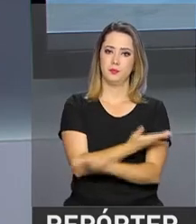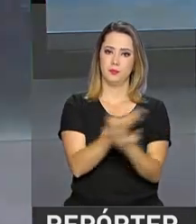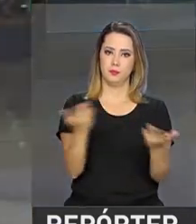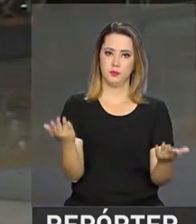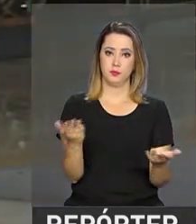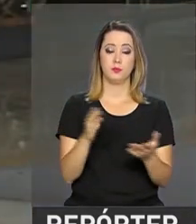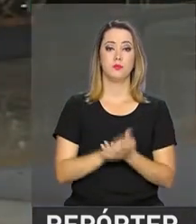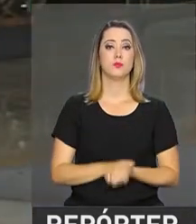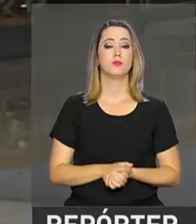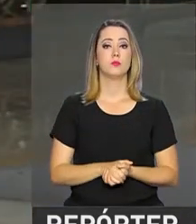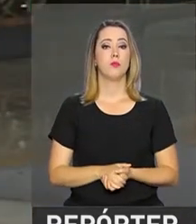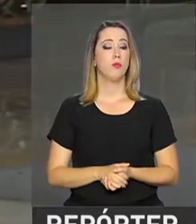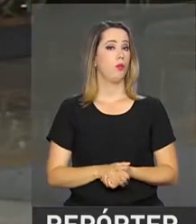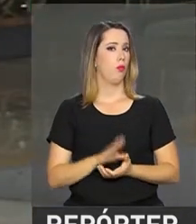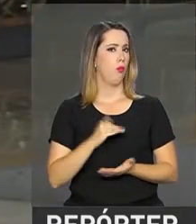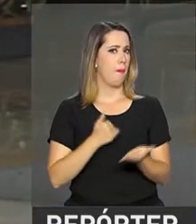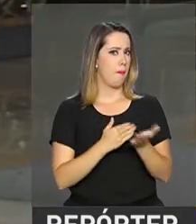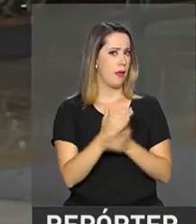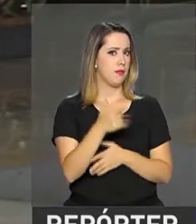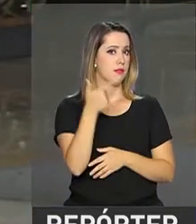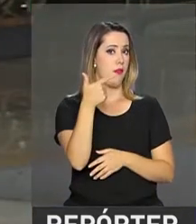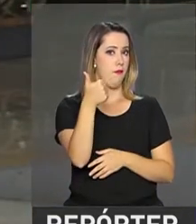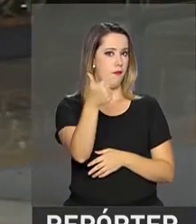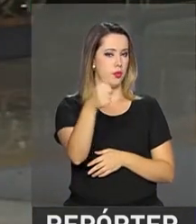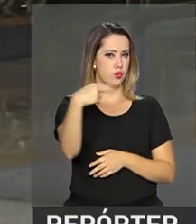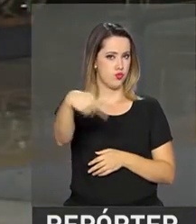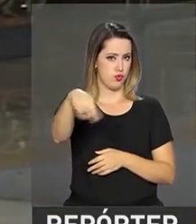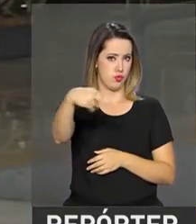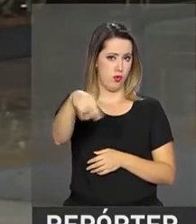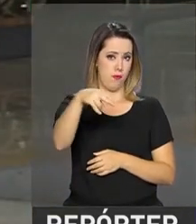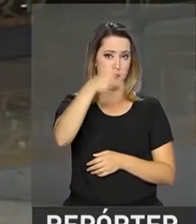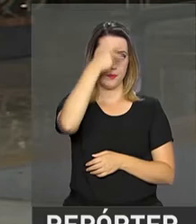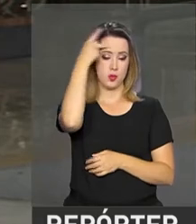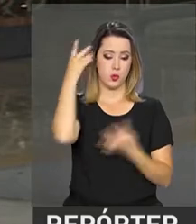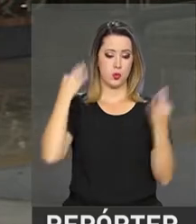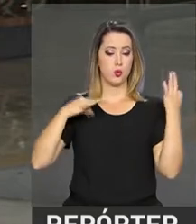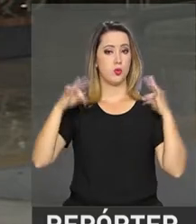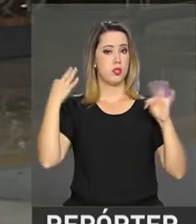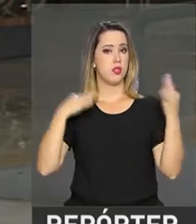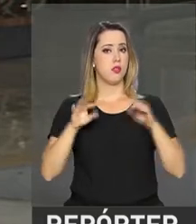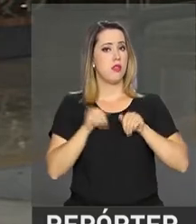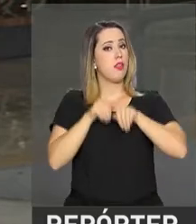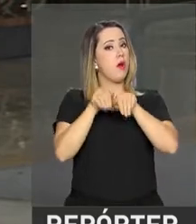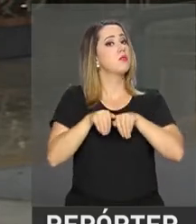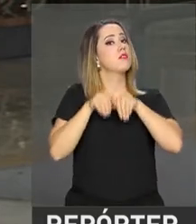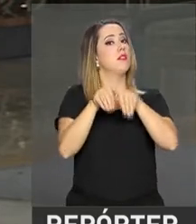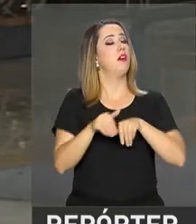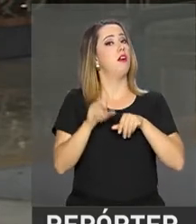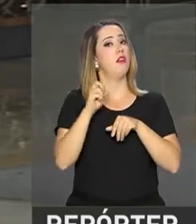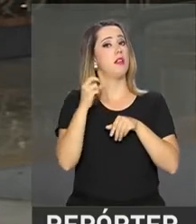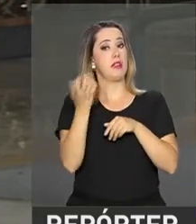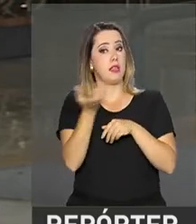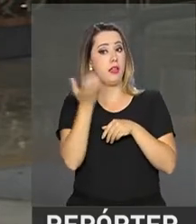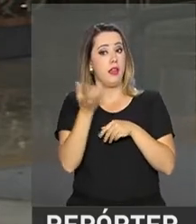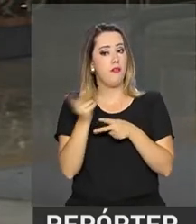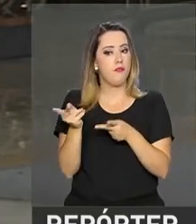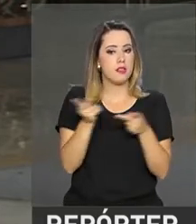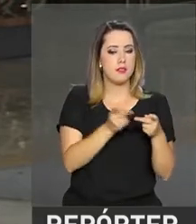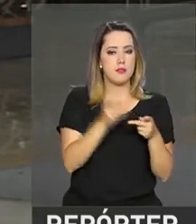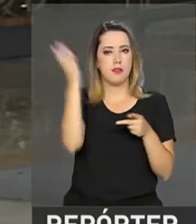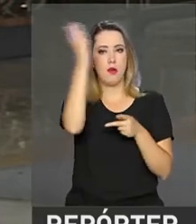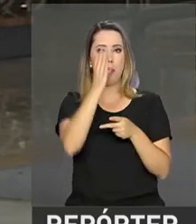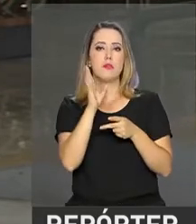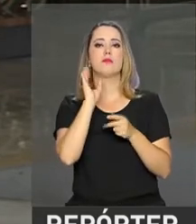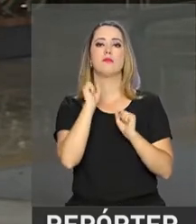tarde a todos. A partir do dia 21 de novembro, turistas australianos que desejarem visitar o Brasil